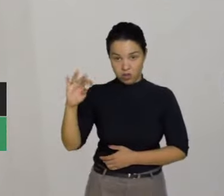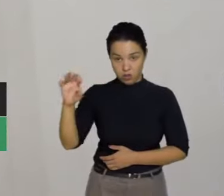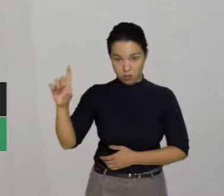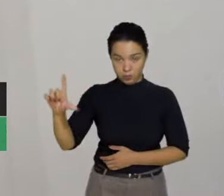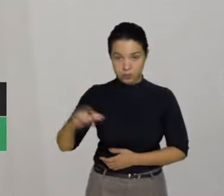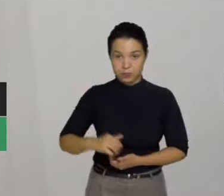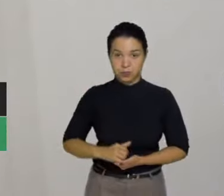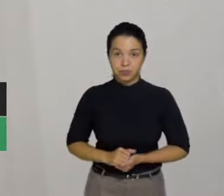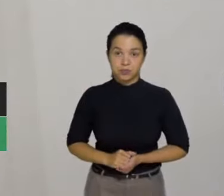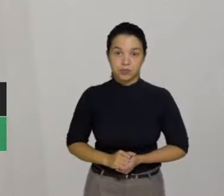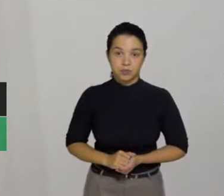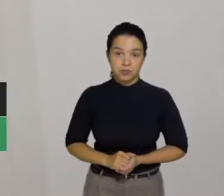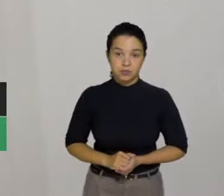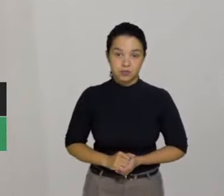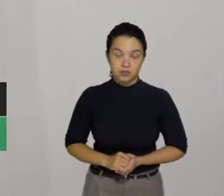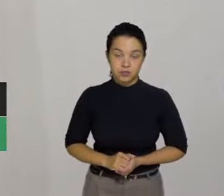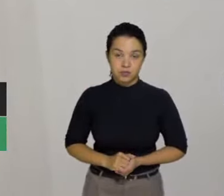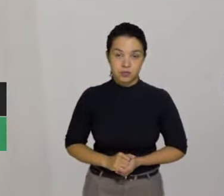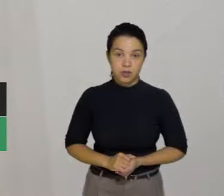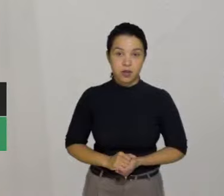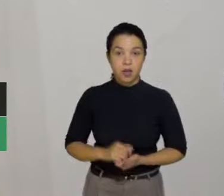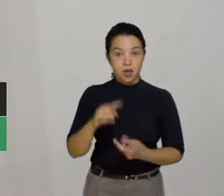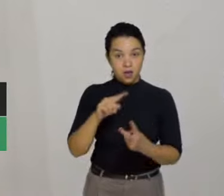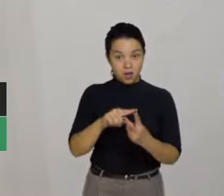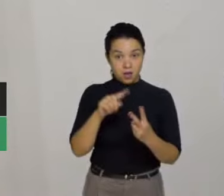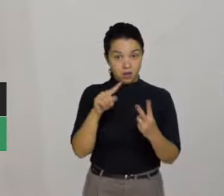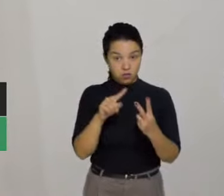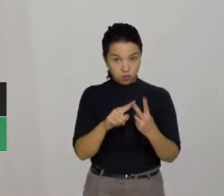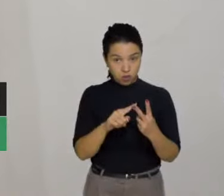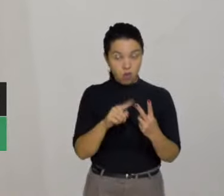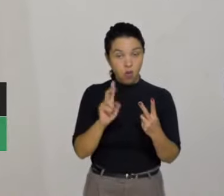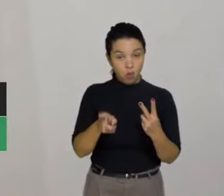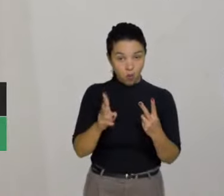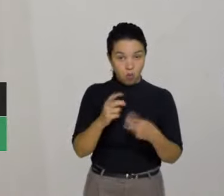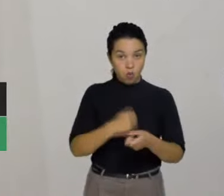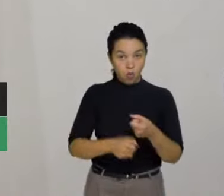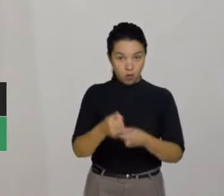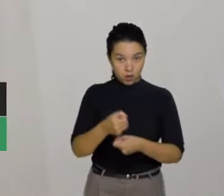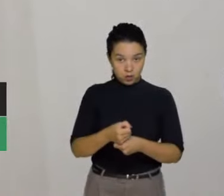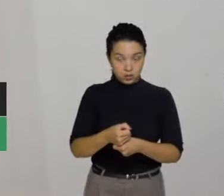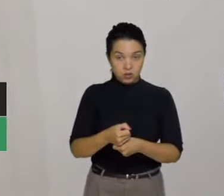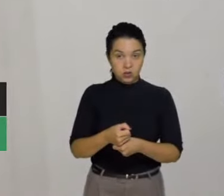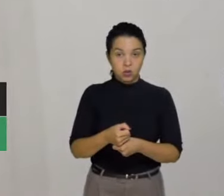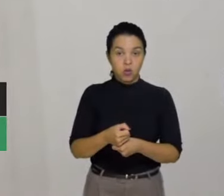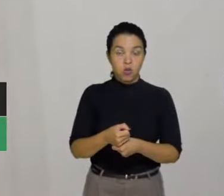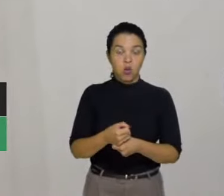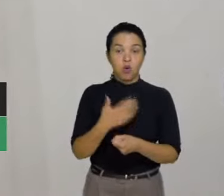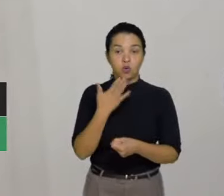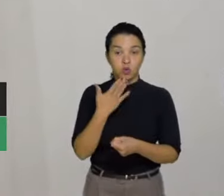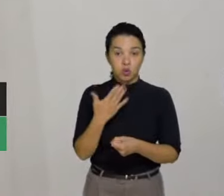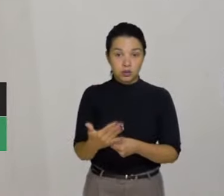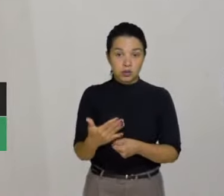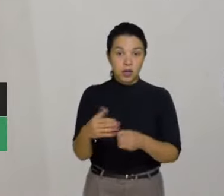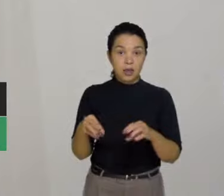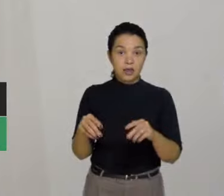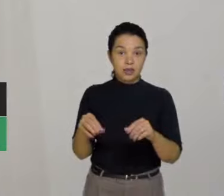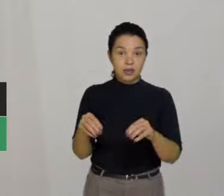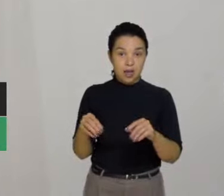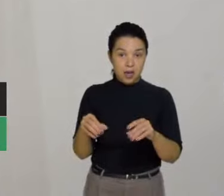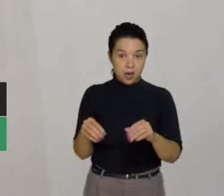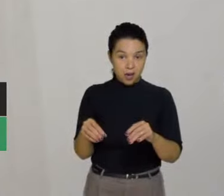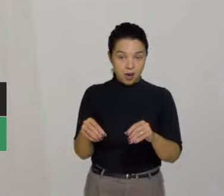Ainda em 1835, Schutel e De Maria solicitaram terras devolutas ao governo provincial